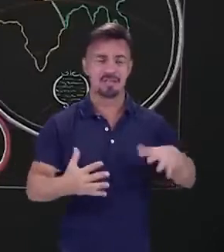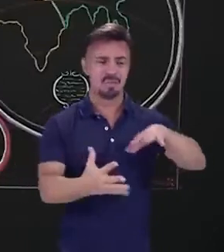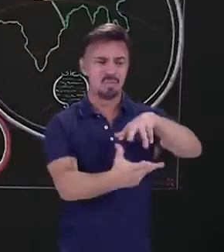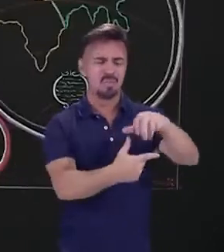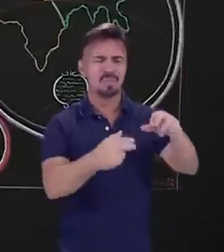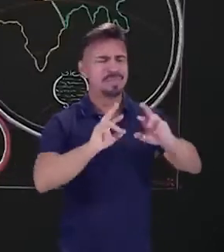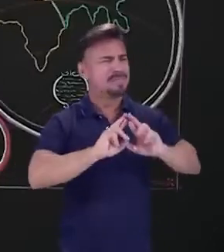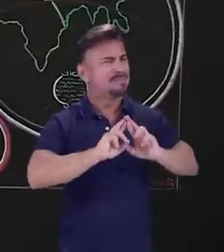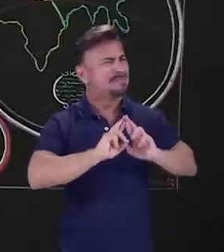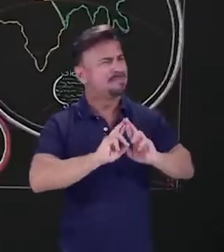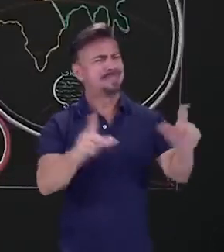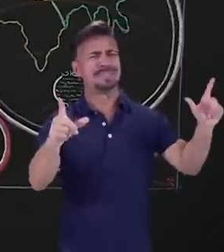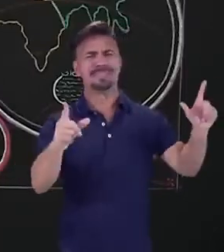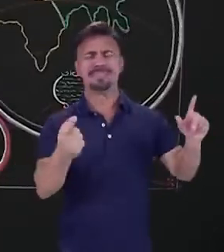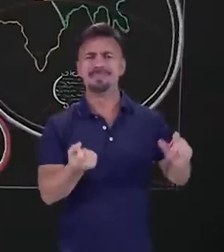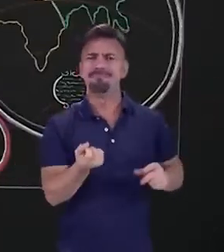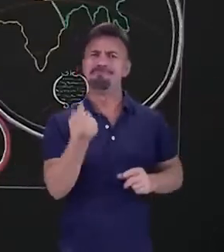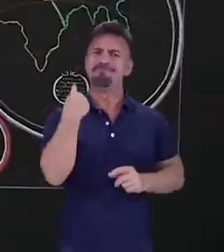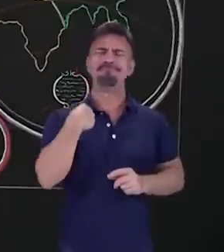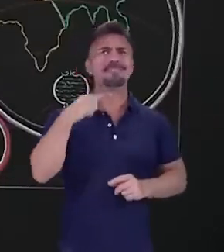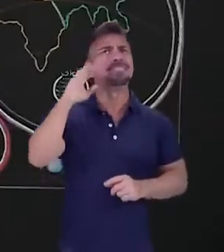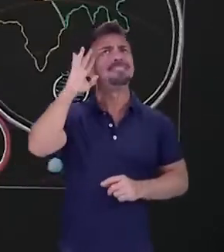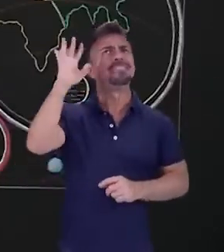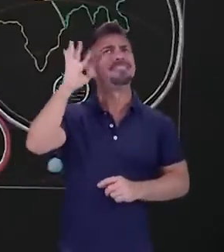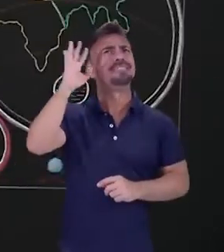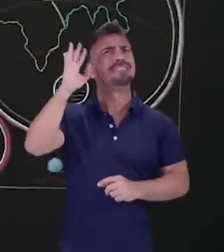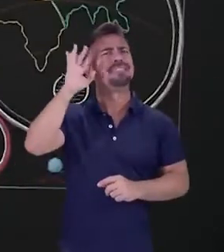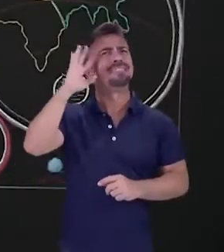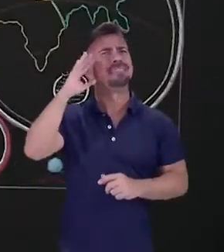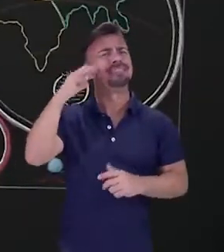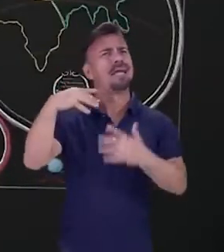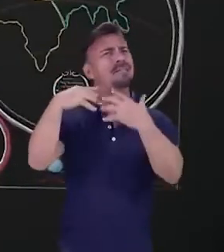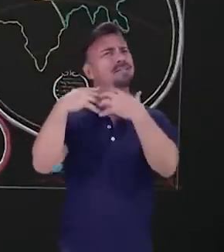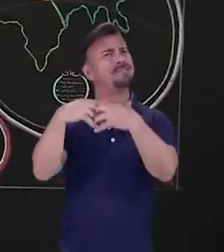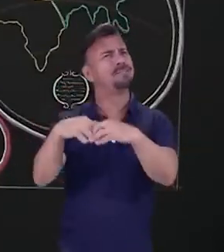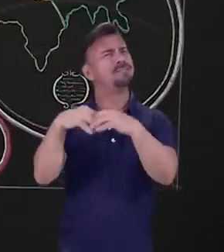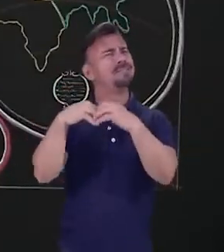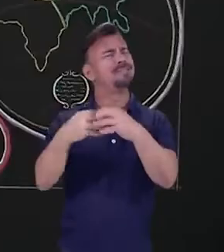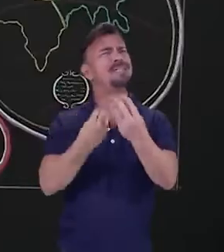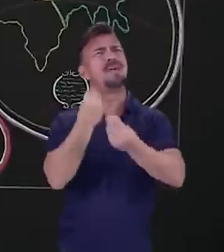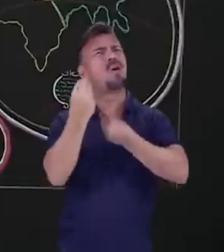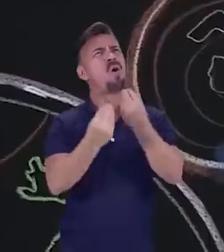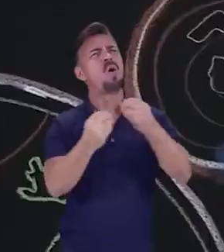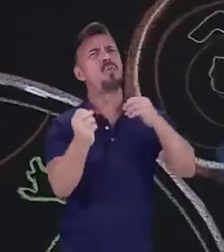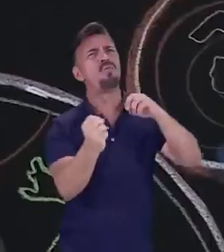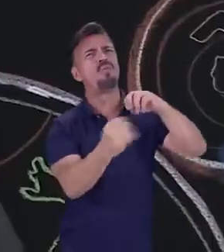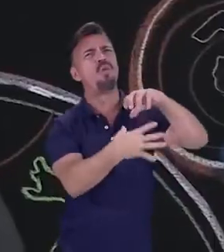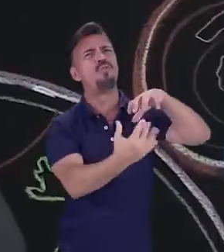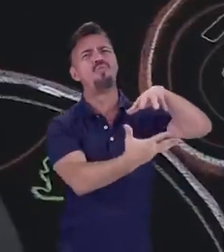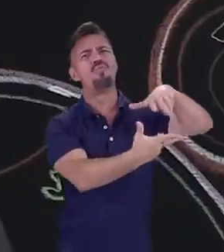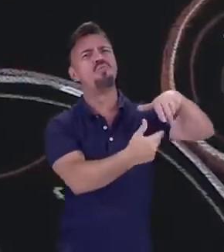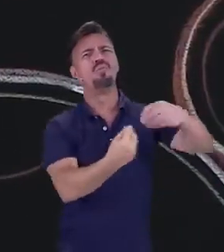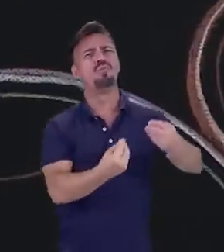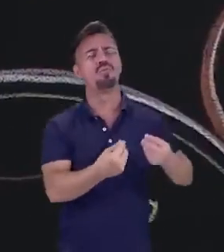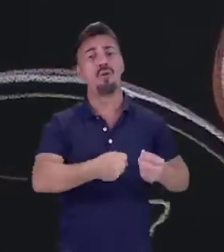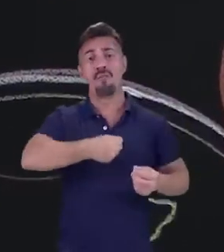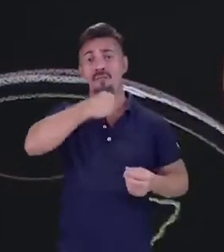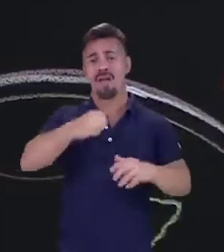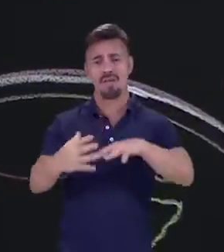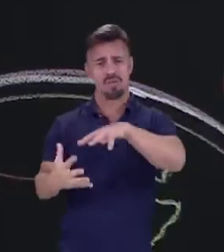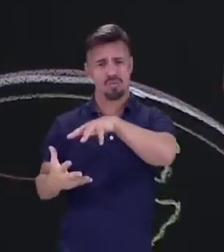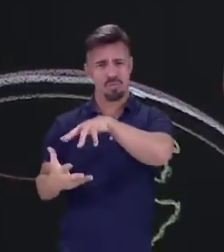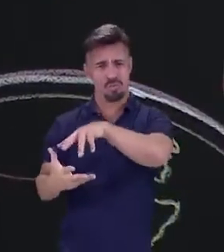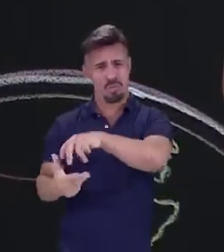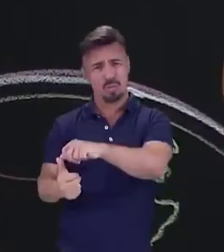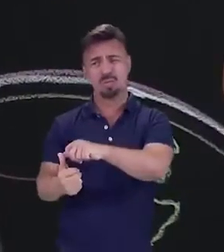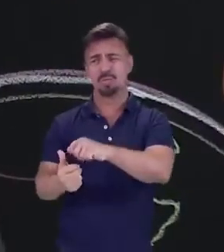tão diferente, mas tão diferente, que a imaginação dos homens desse período era bastante fértil. Essa relação do velho mundo